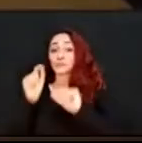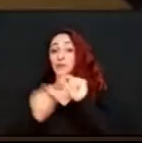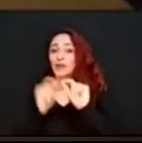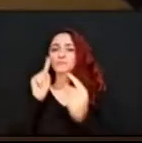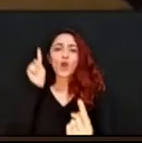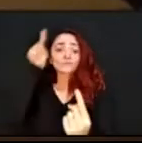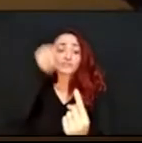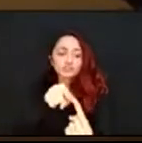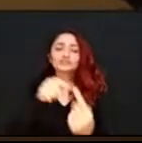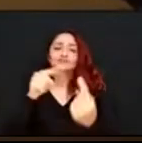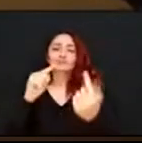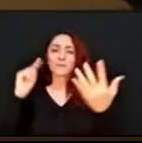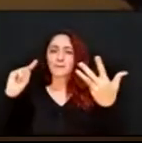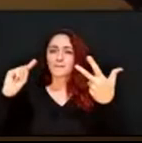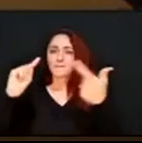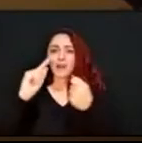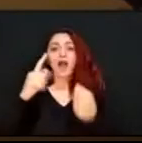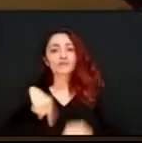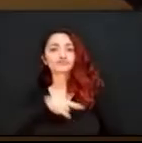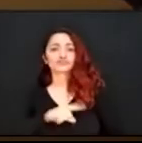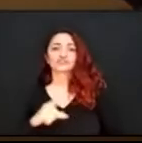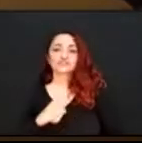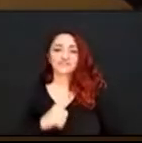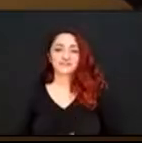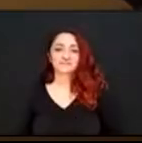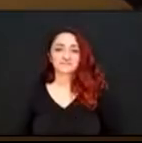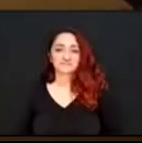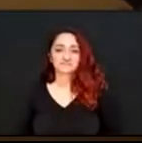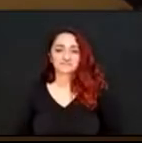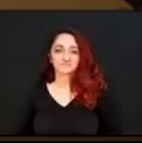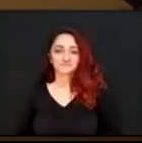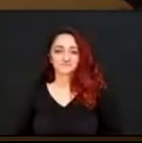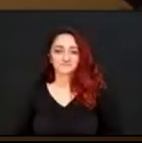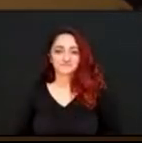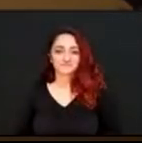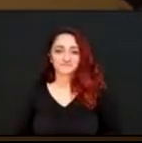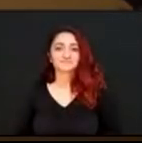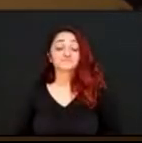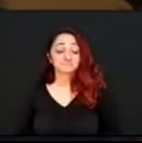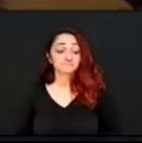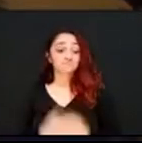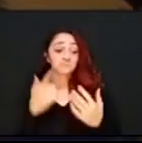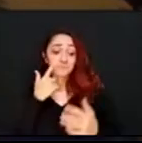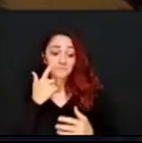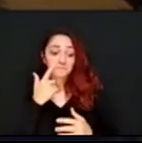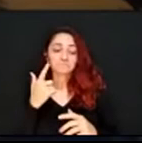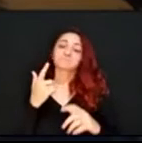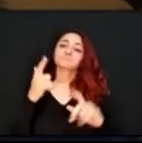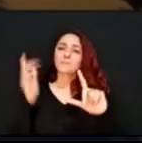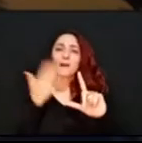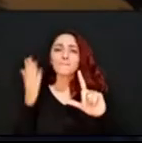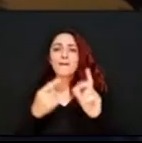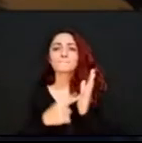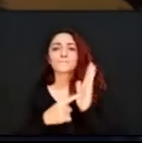os objetivos que nós temos por favor deixou obrigado tô passando rapidamente aqui para vocês